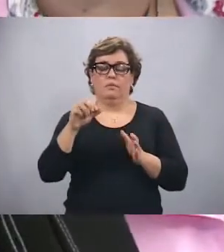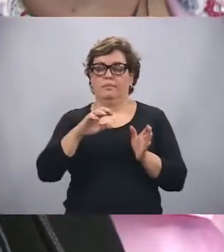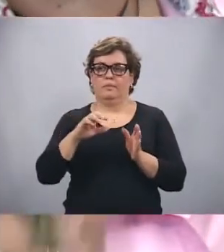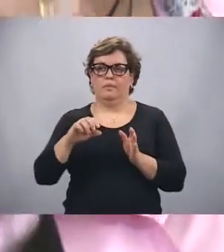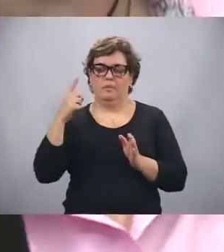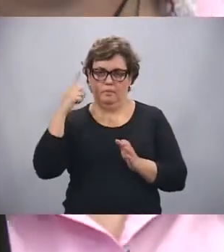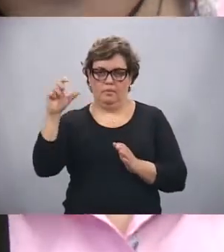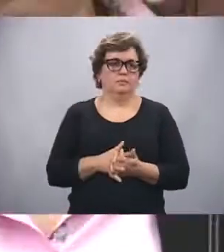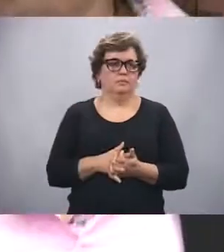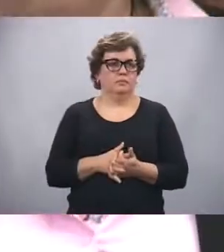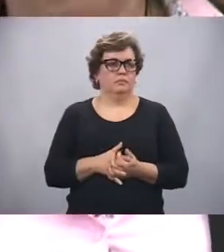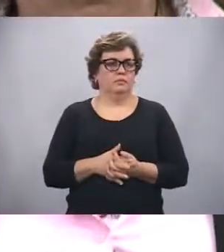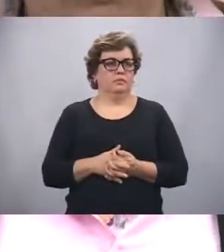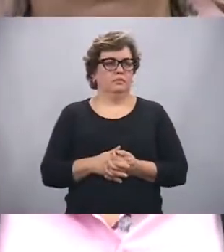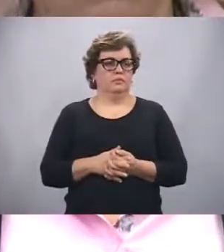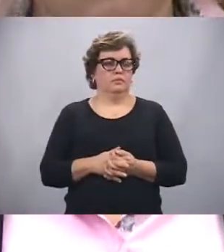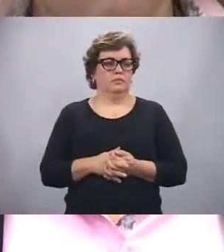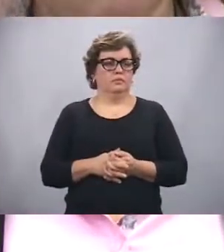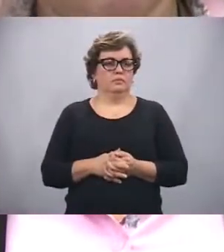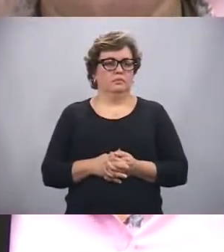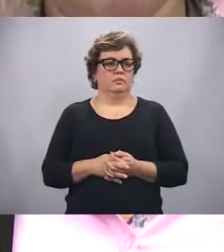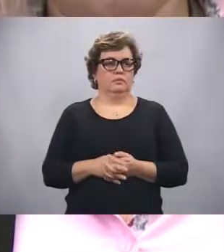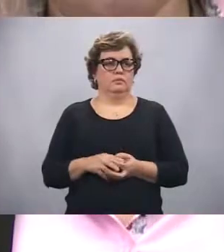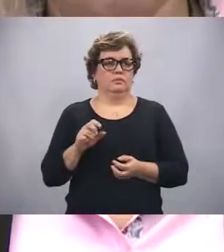o contra cinco votos